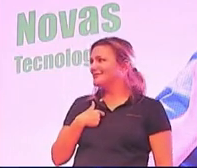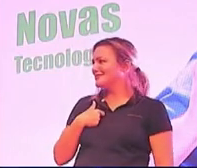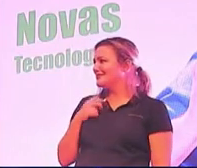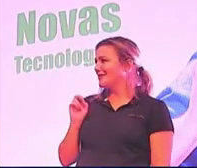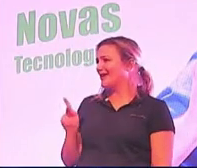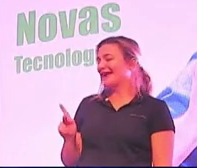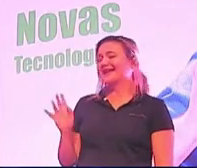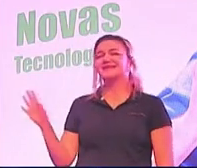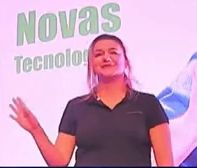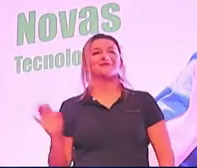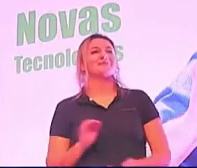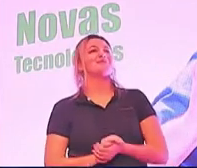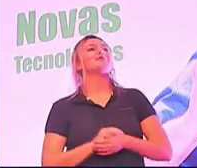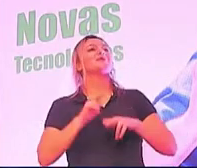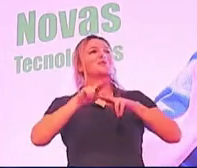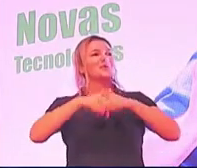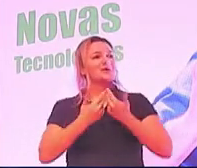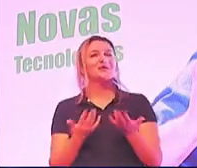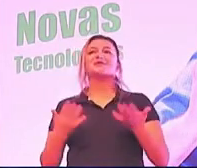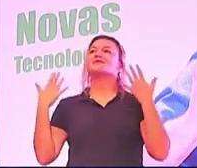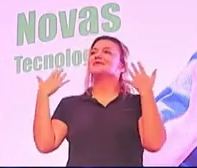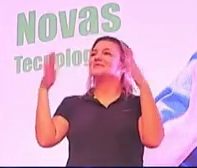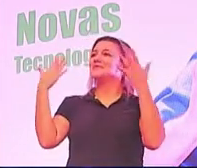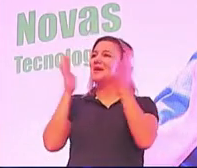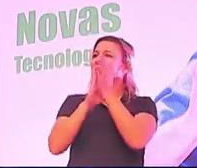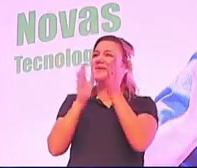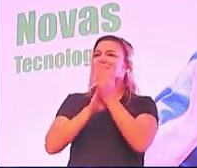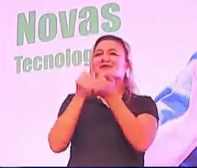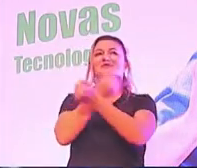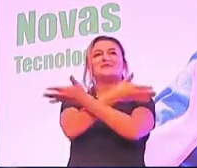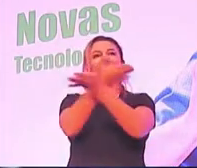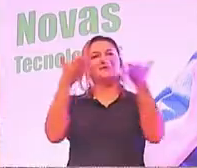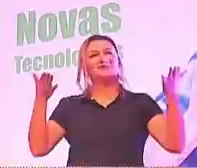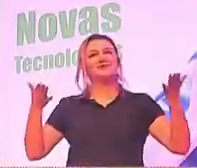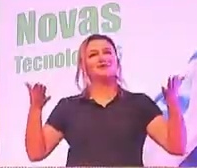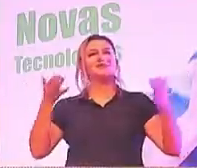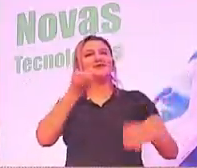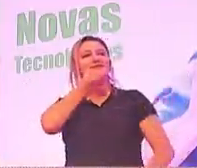Complicado. Então, eu quero pedir uma salva de palmas para vocês aqui. Valeu.